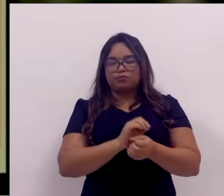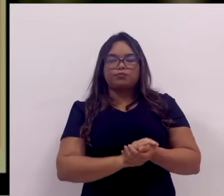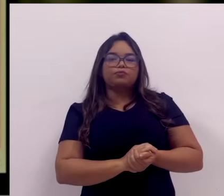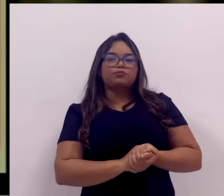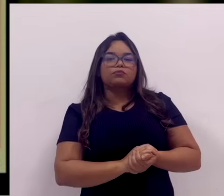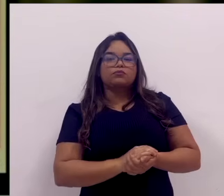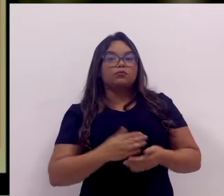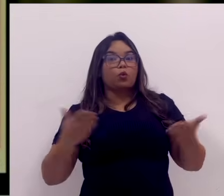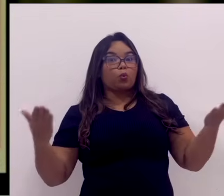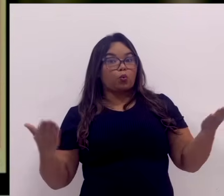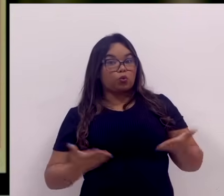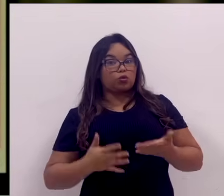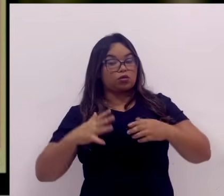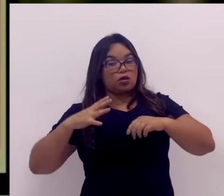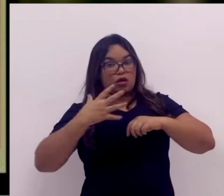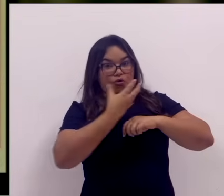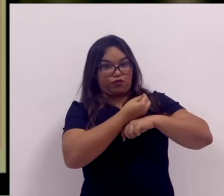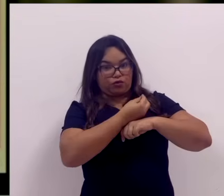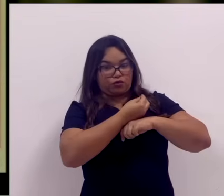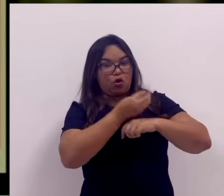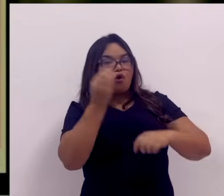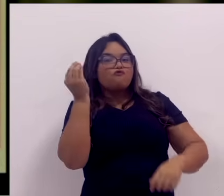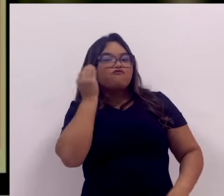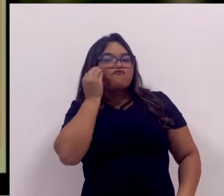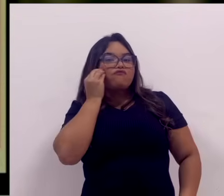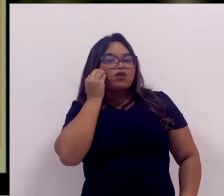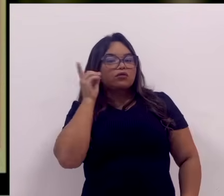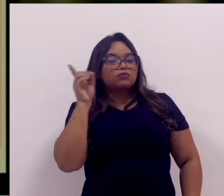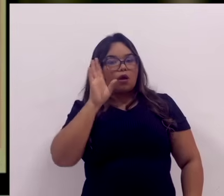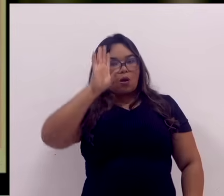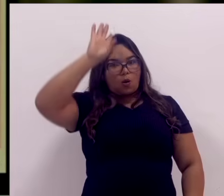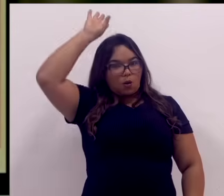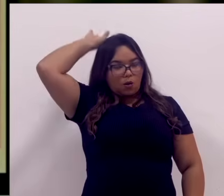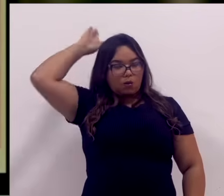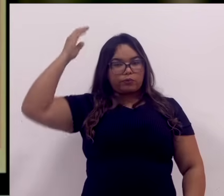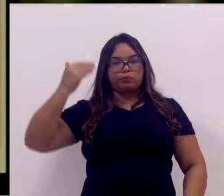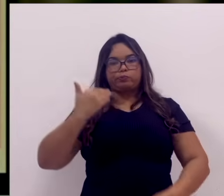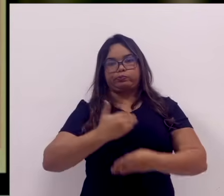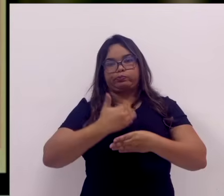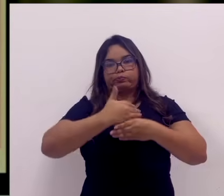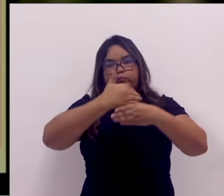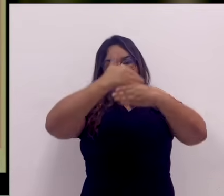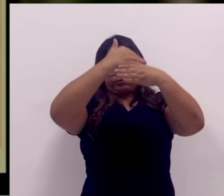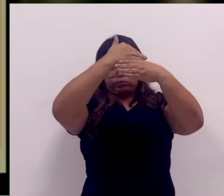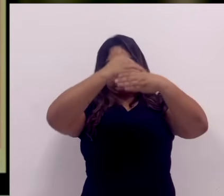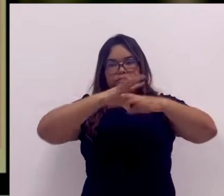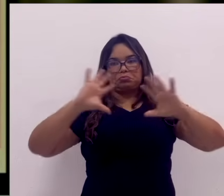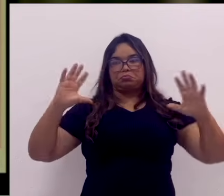Hoje em Éfeso você pode ver que Roma levantou uma estrutura que foi aparentemente vista